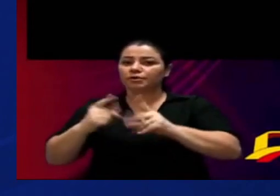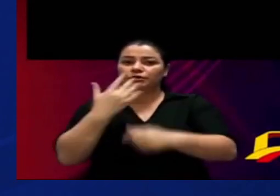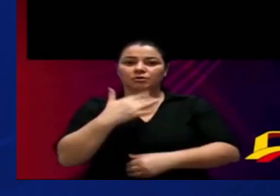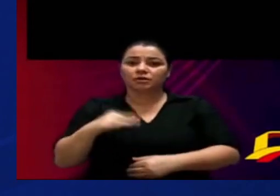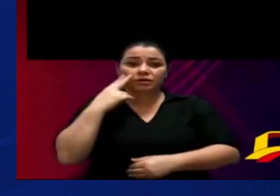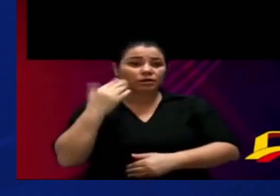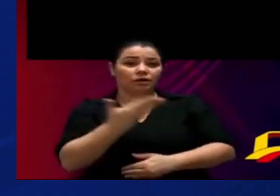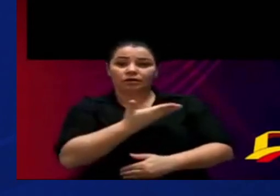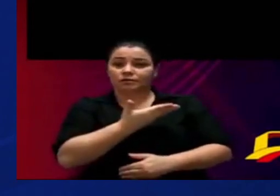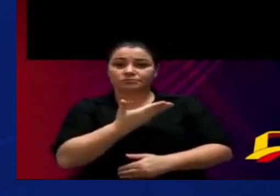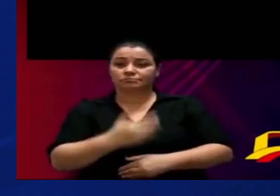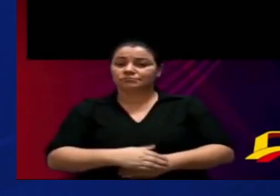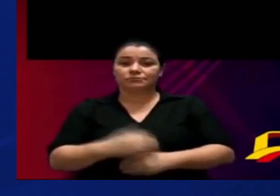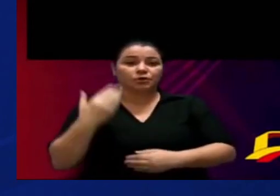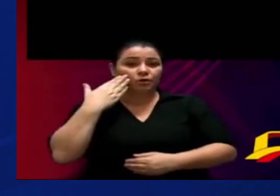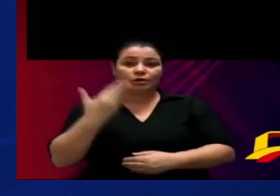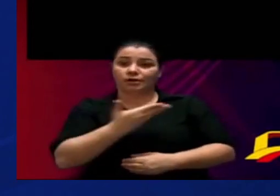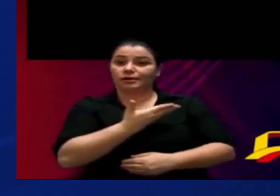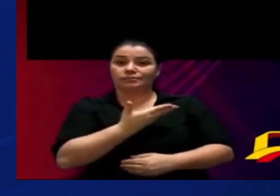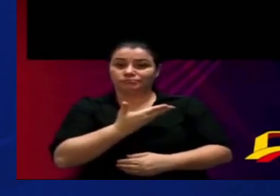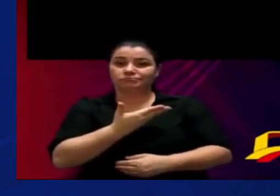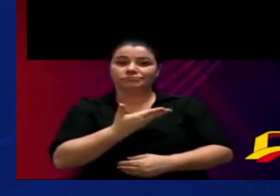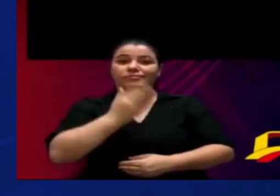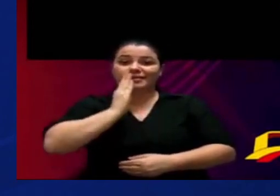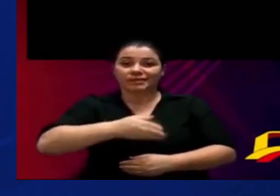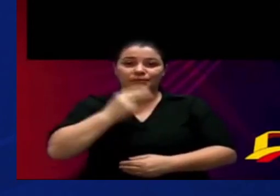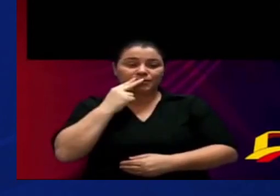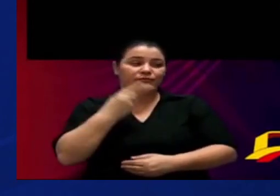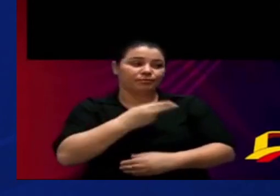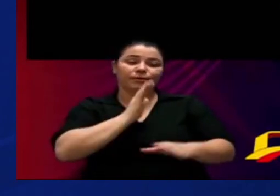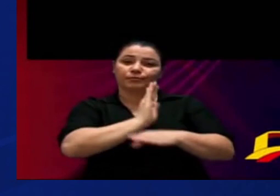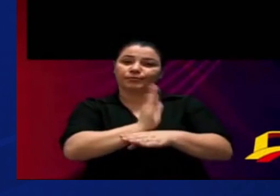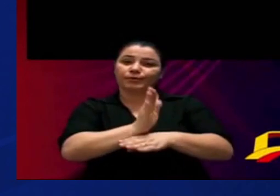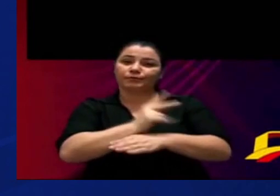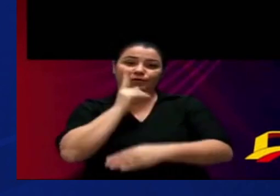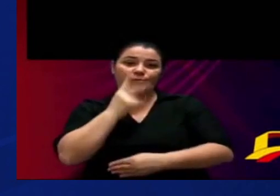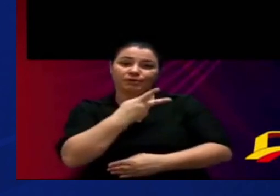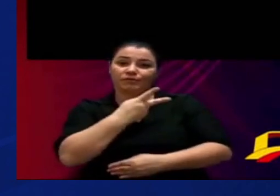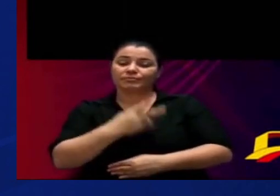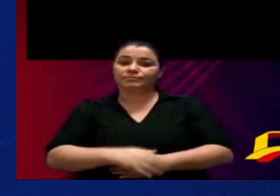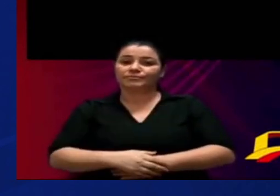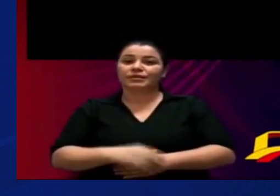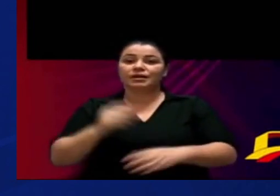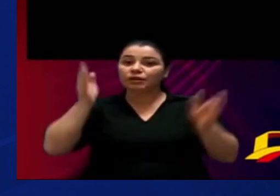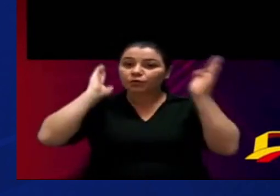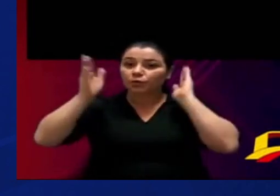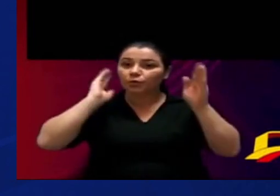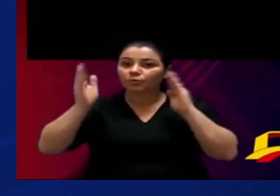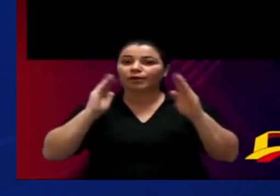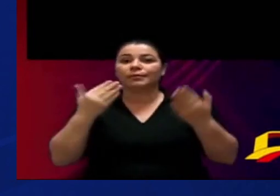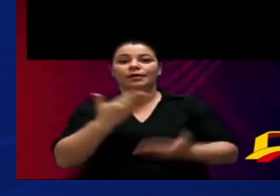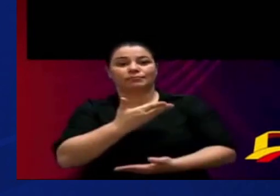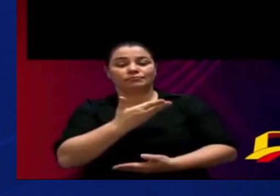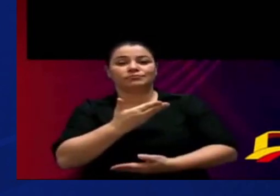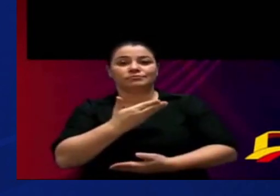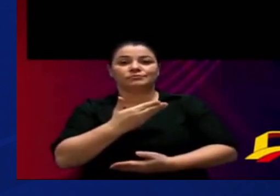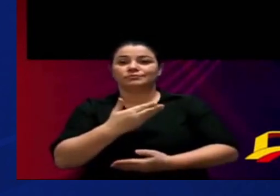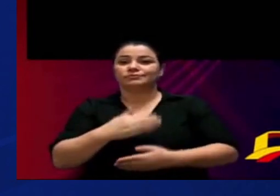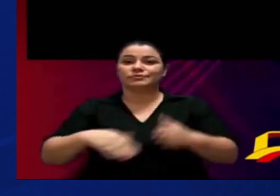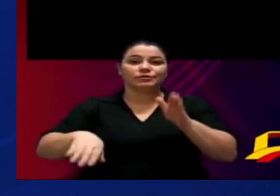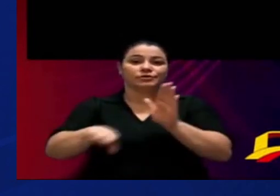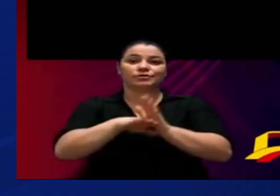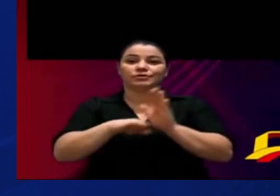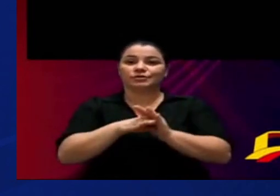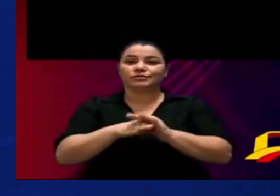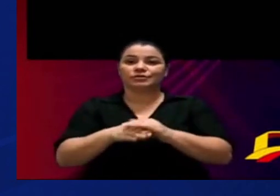desembarcar? Está lá. Aí, dá para ver muito bem no vídeo. Tem um que é um caminhão de desembarque, o caminhão está chegando